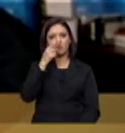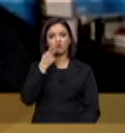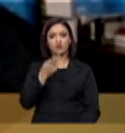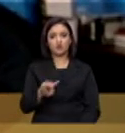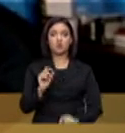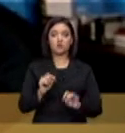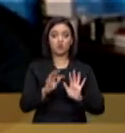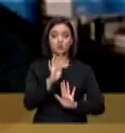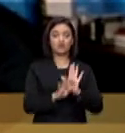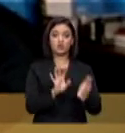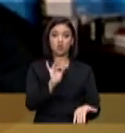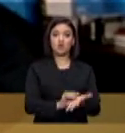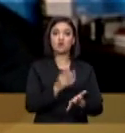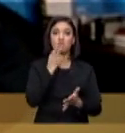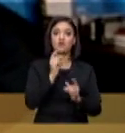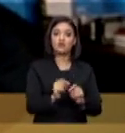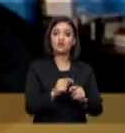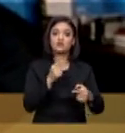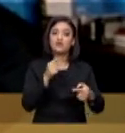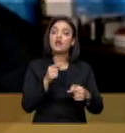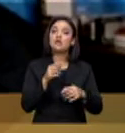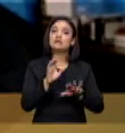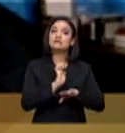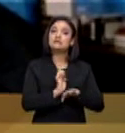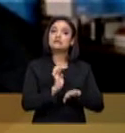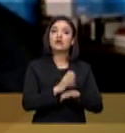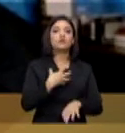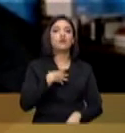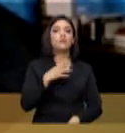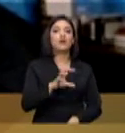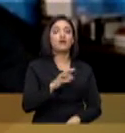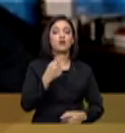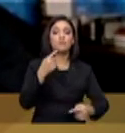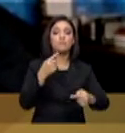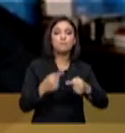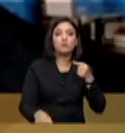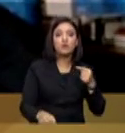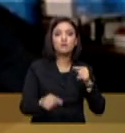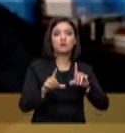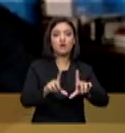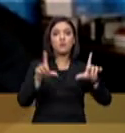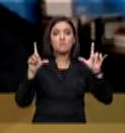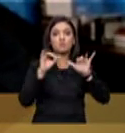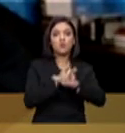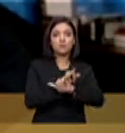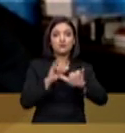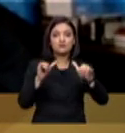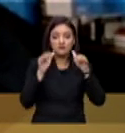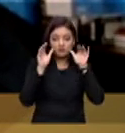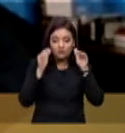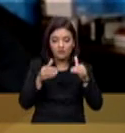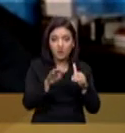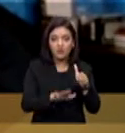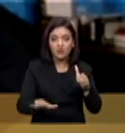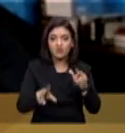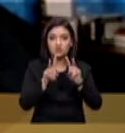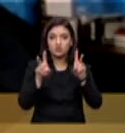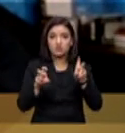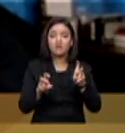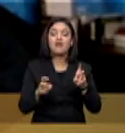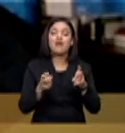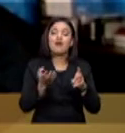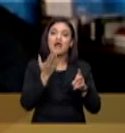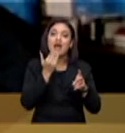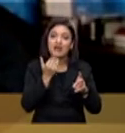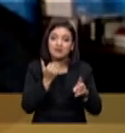redação original dizia: fica proibida no estado da Bahia a publicidade dirigida a crianças de alimentos e bebidas pobres